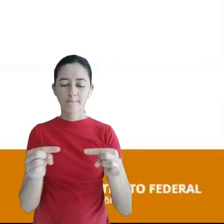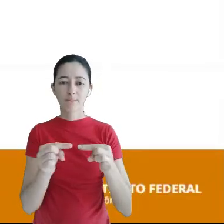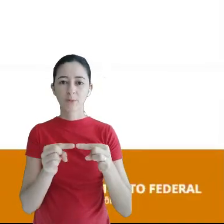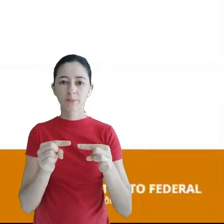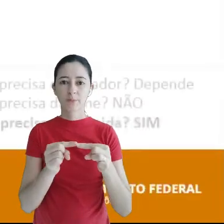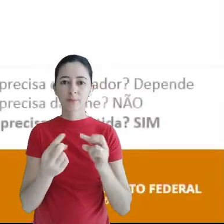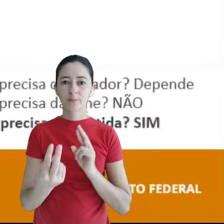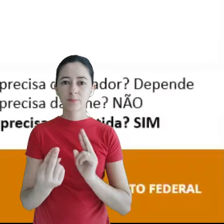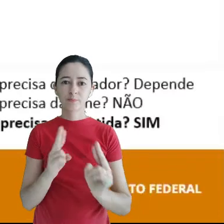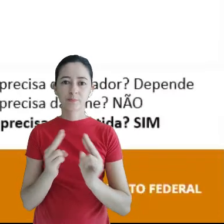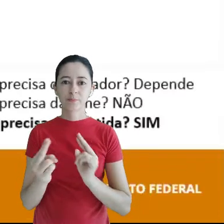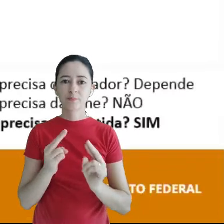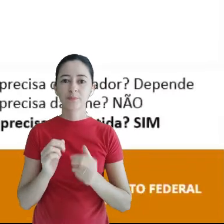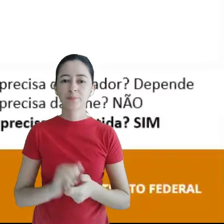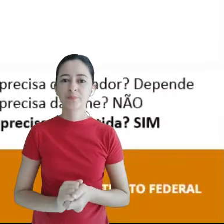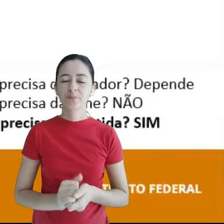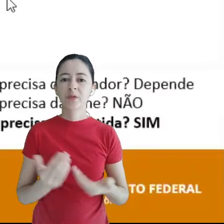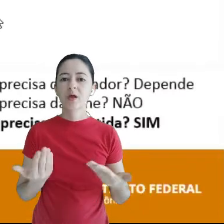relacionadas.